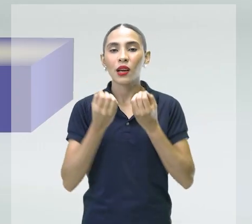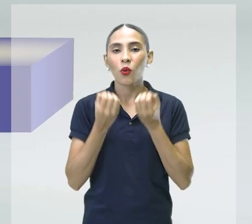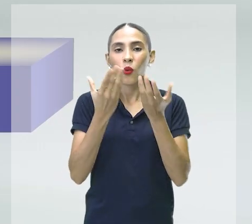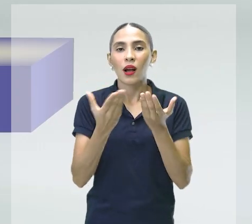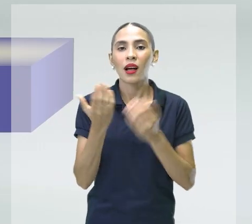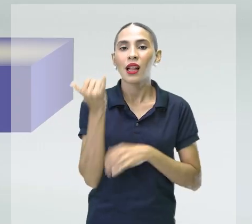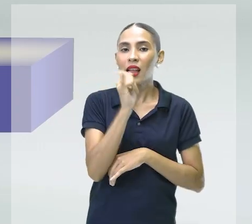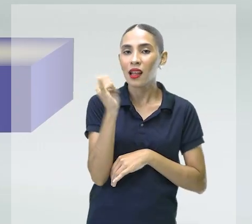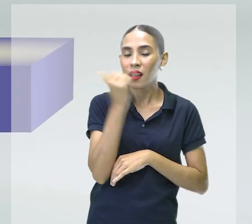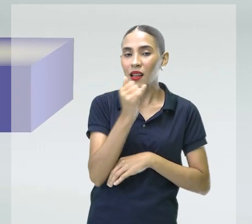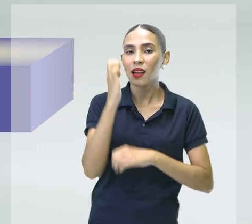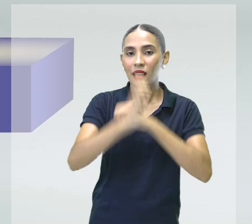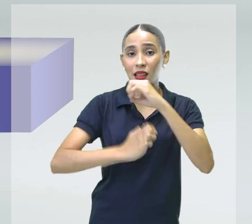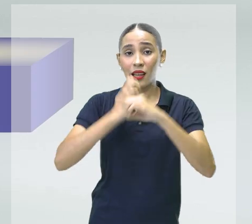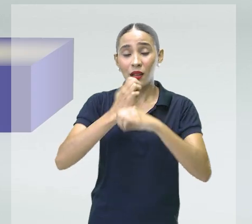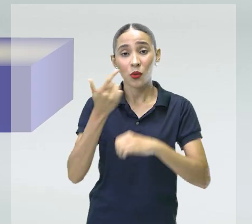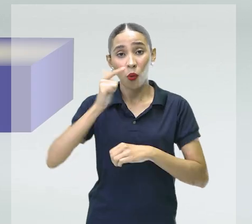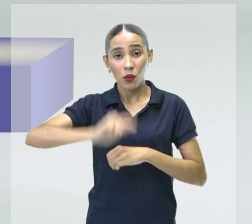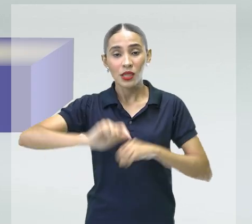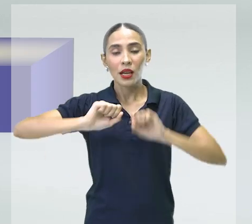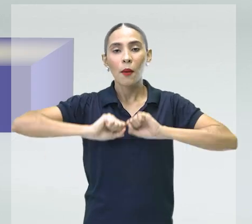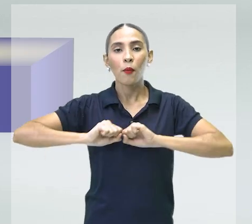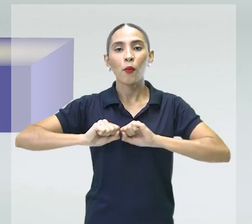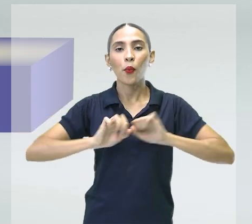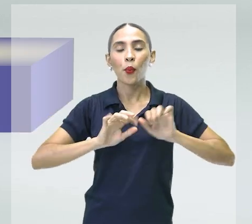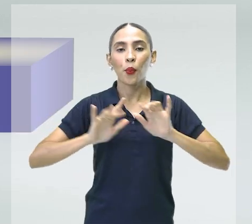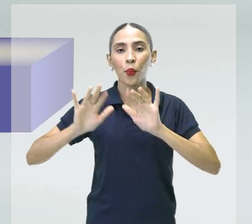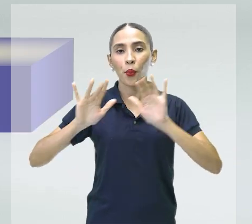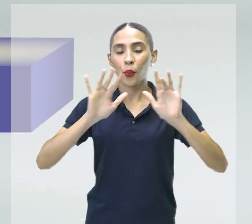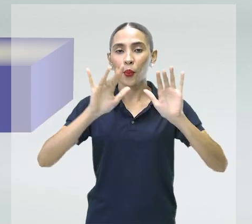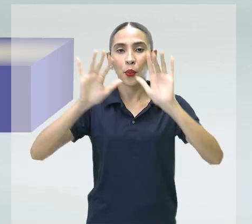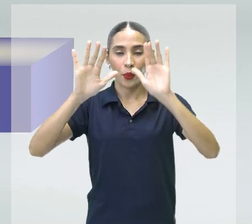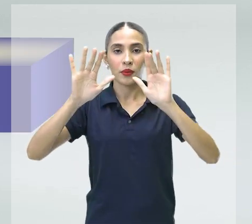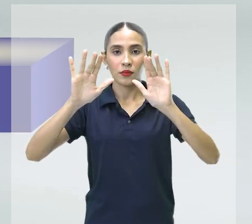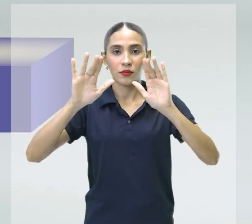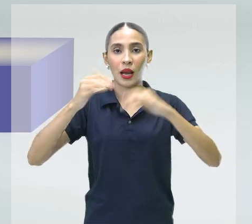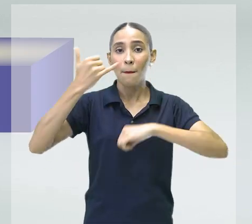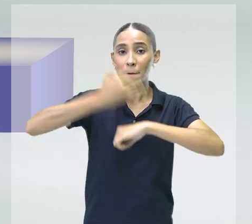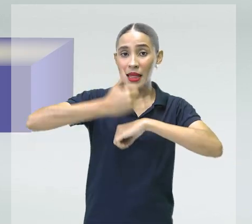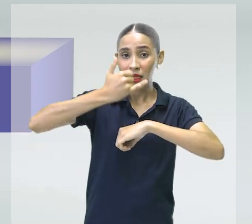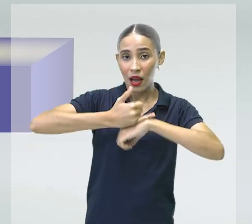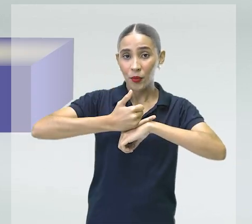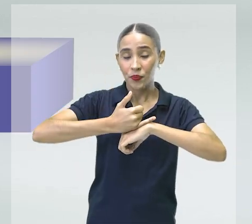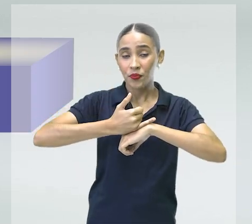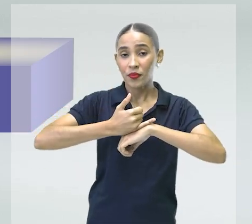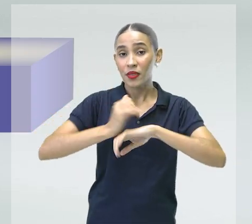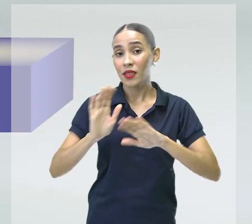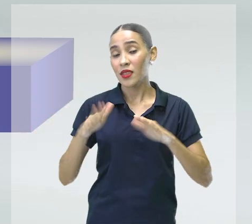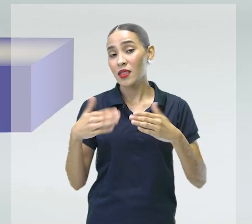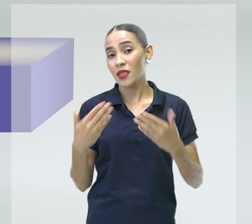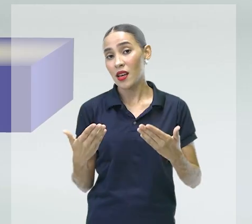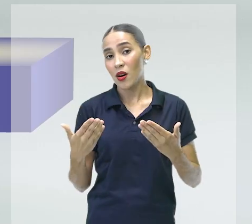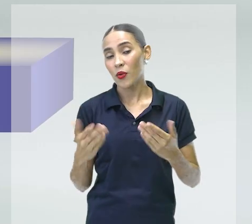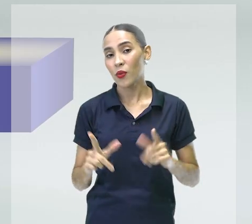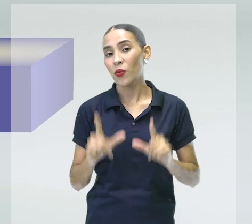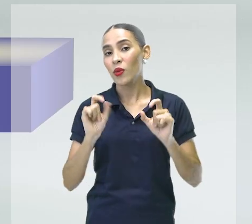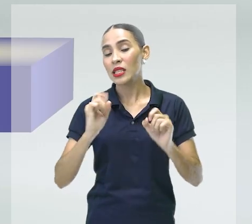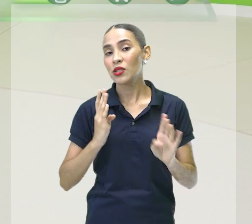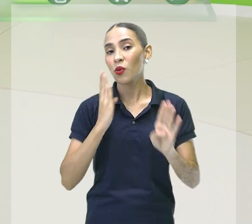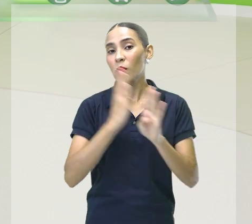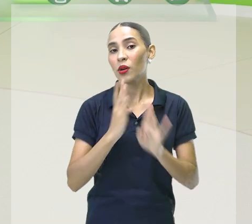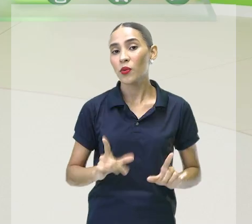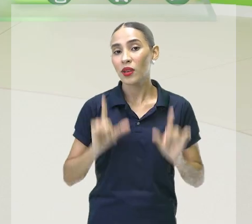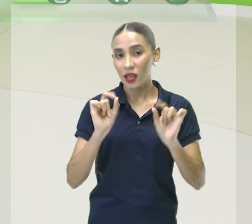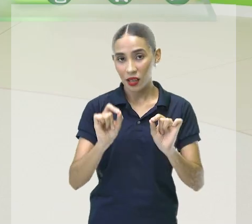aos elétrons para que eles evaporem da superfície do metal. Em vez disso, o que se descobriu